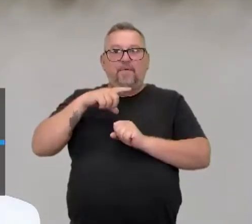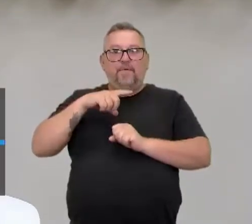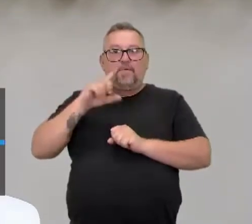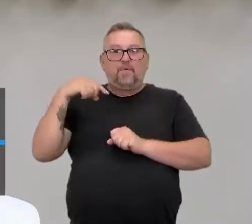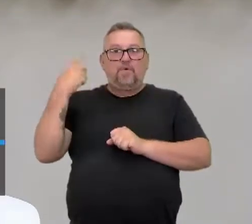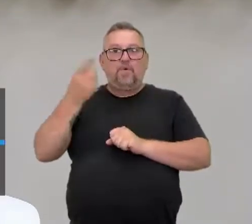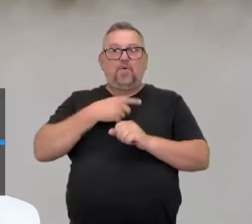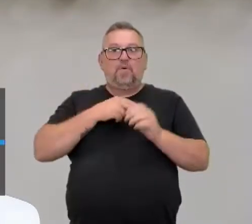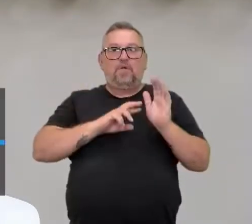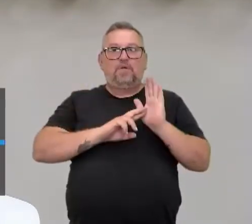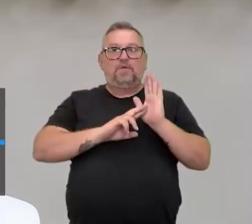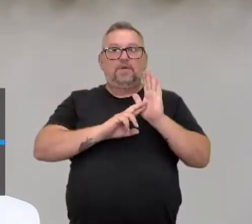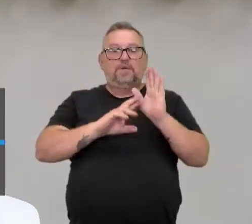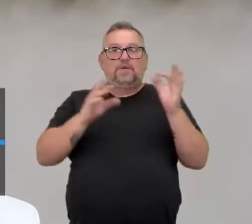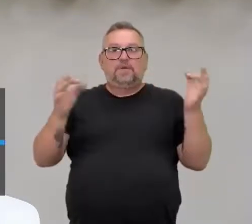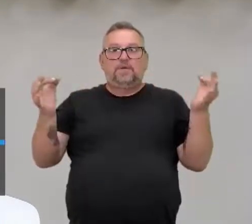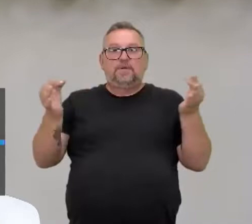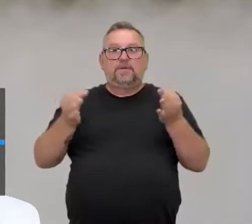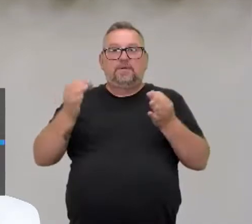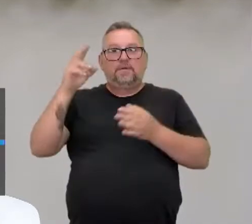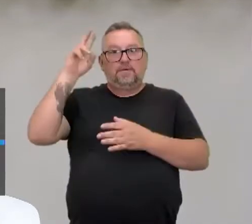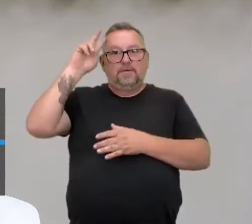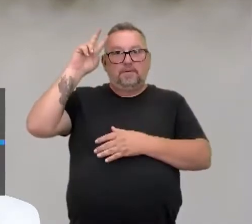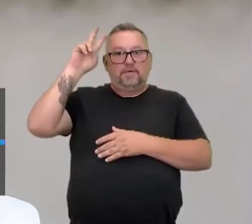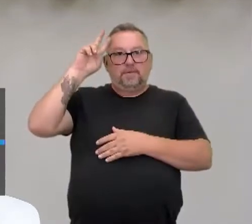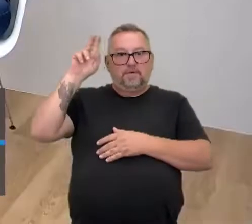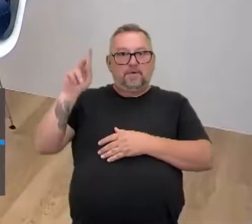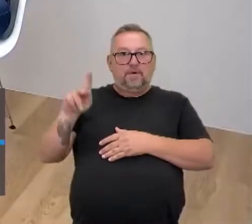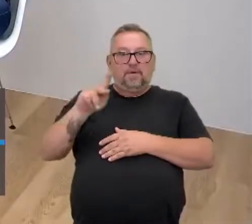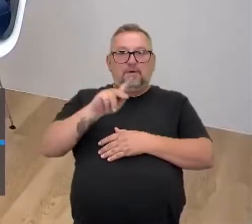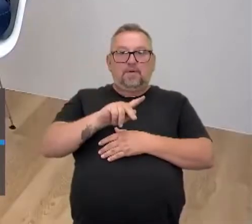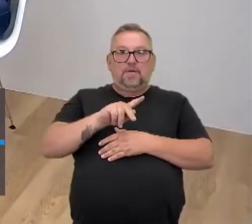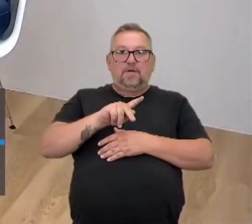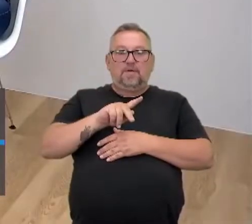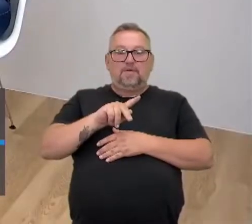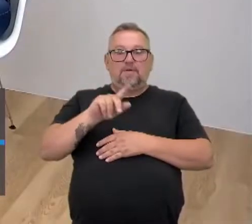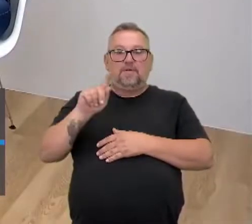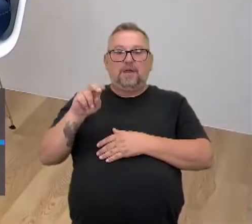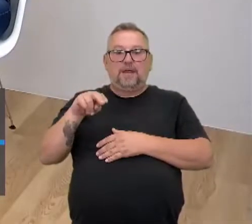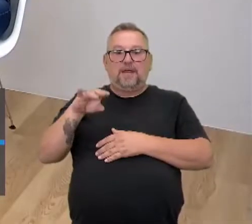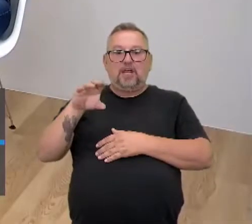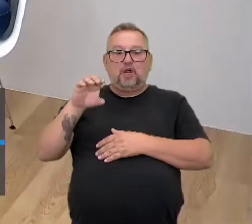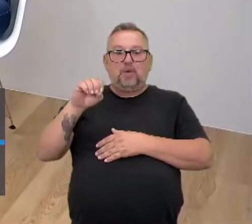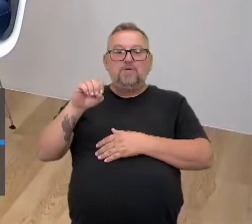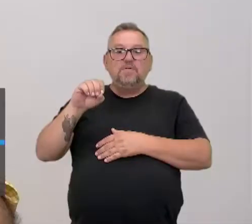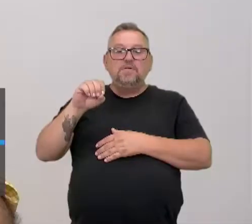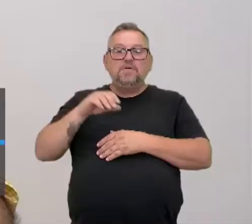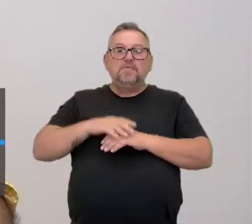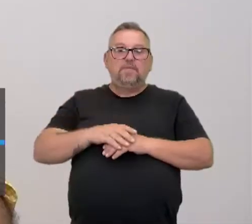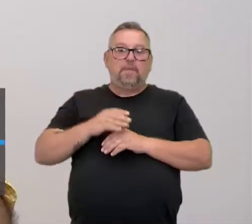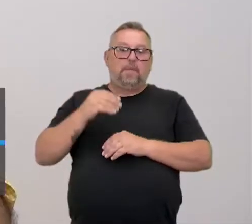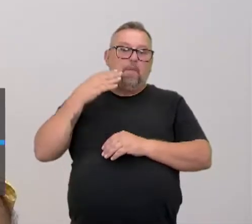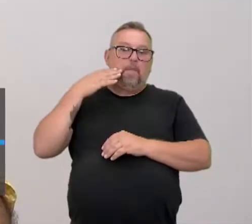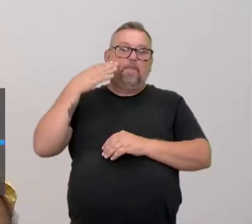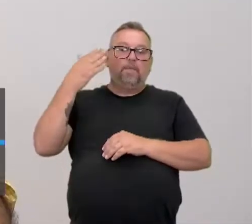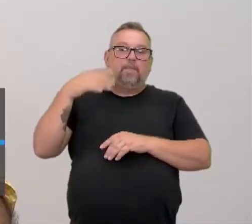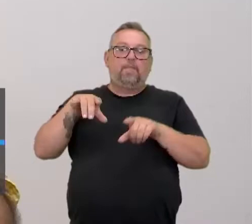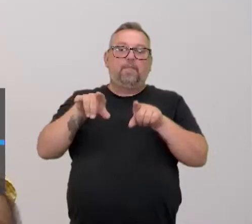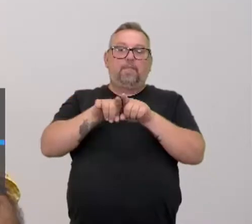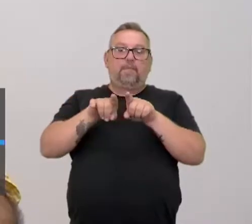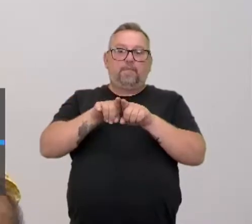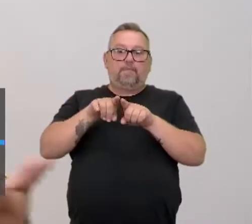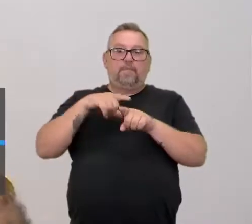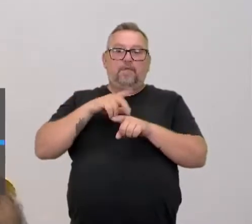nosso representante master da história, professor Guerreiro. Seja bem-vindo. Muito obrigado.